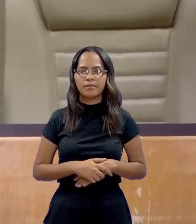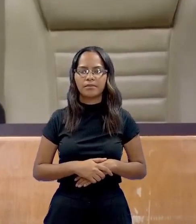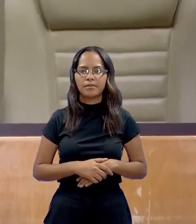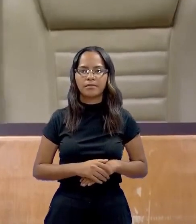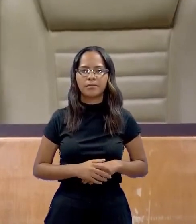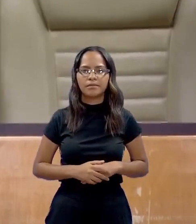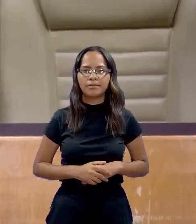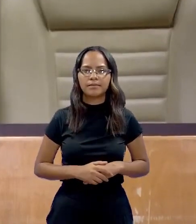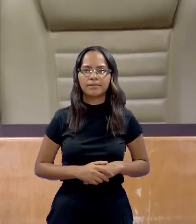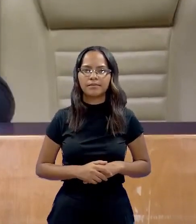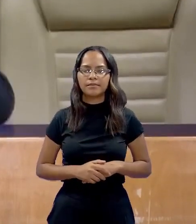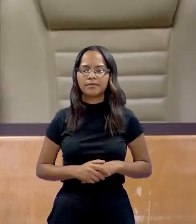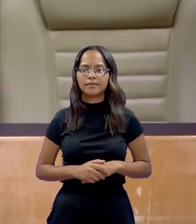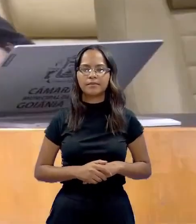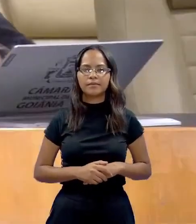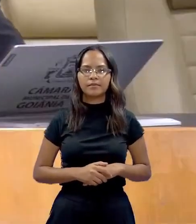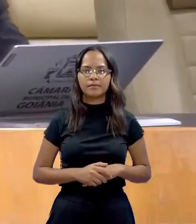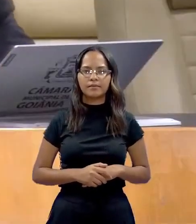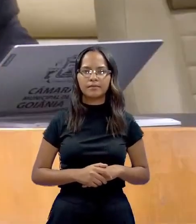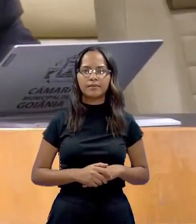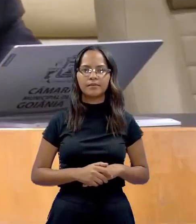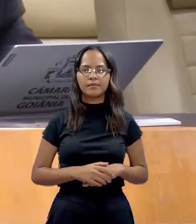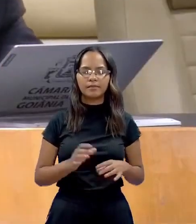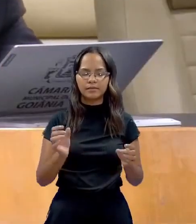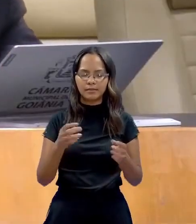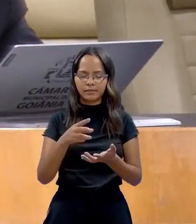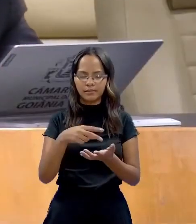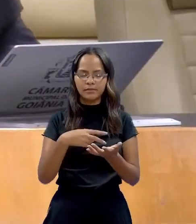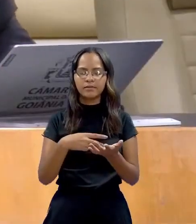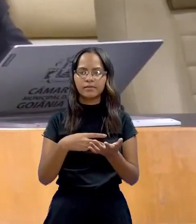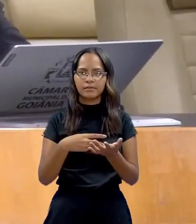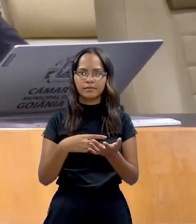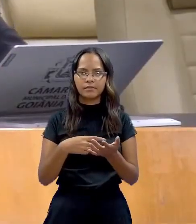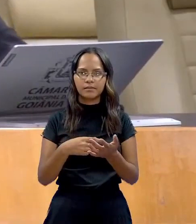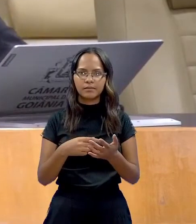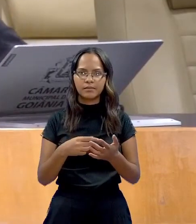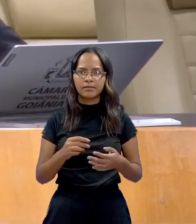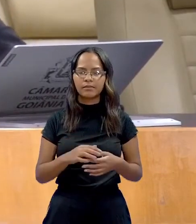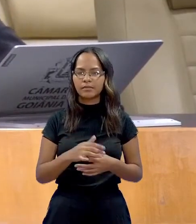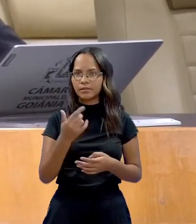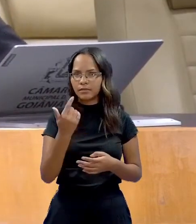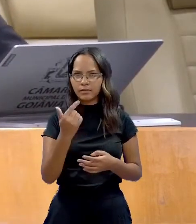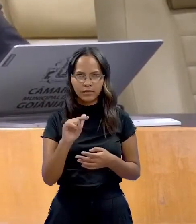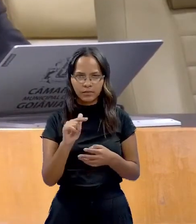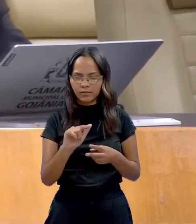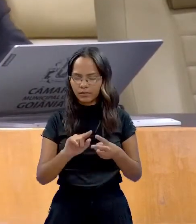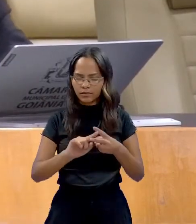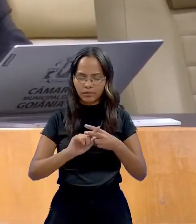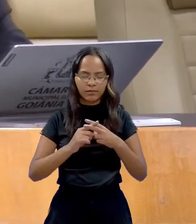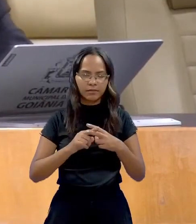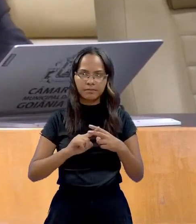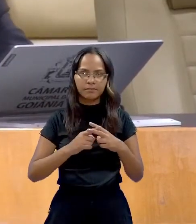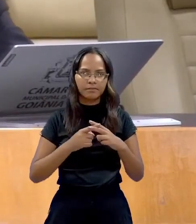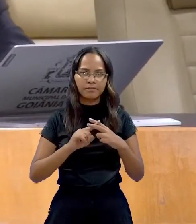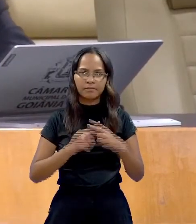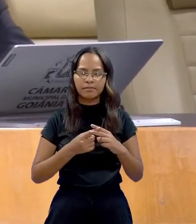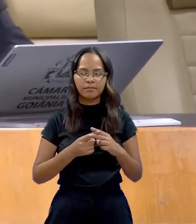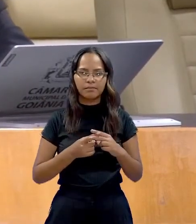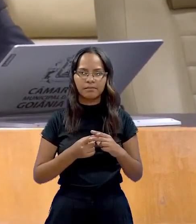presidente. Senhores, lida a ata da sessão anterior, não havendo retificação ou